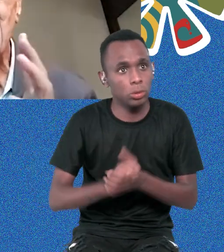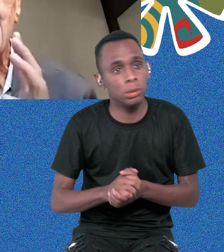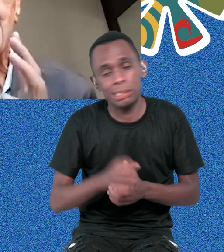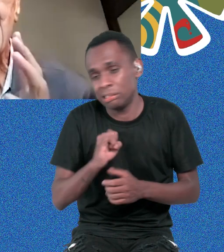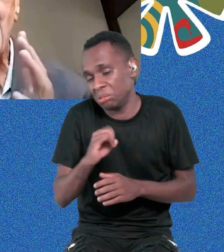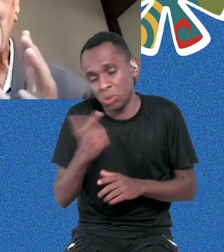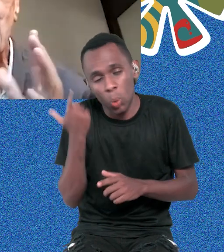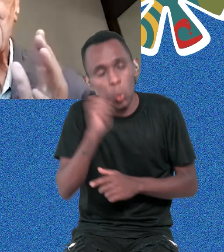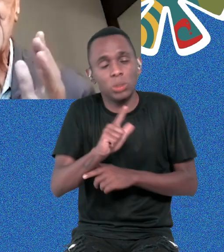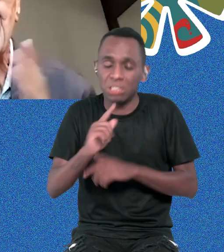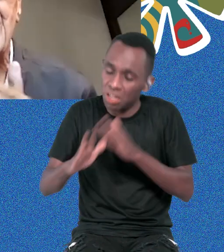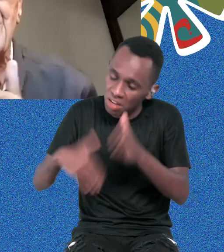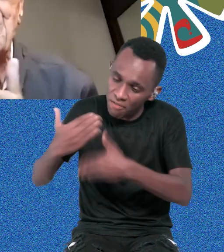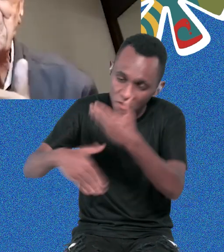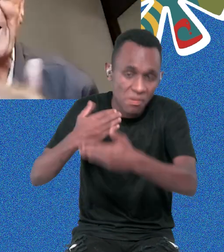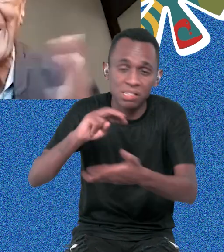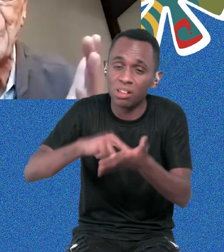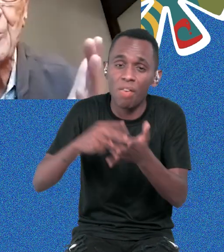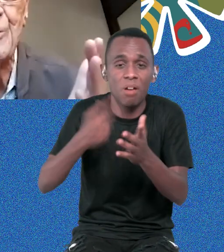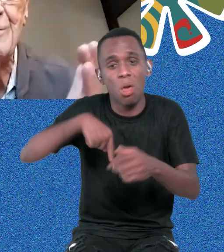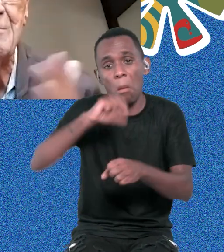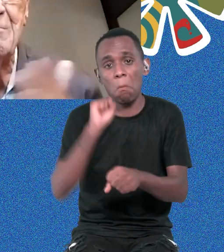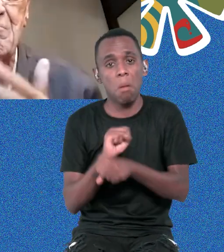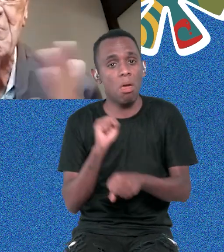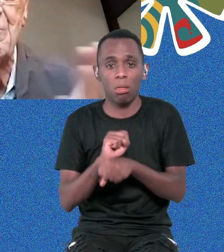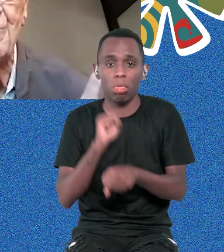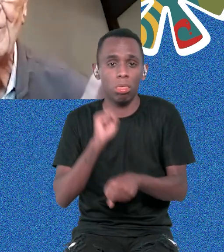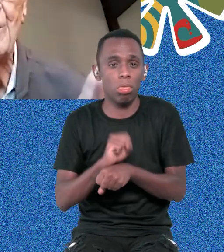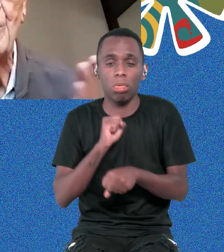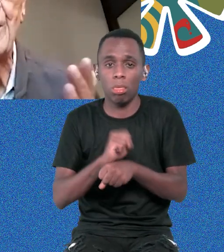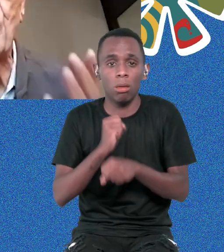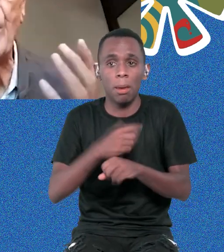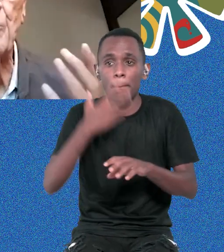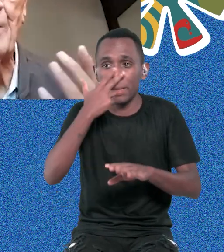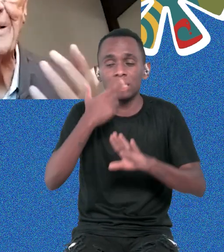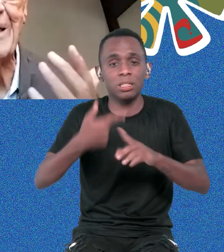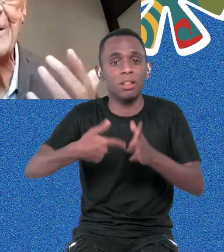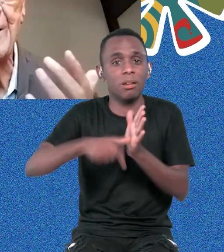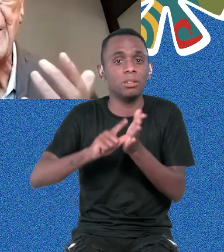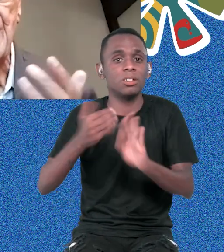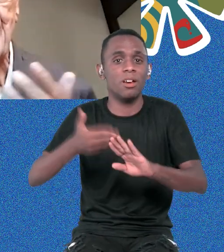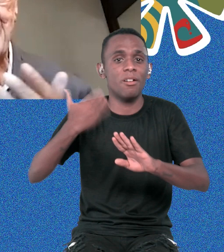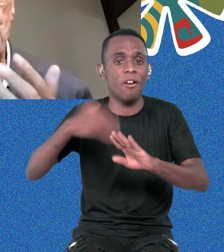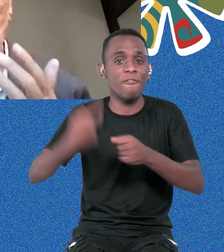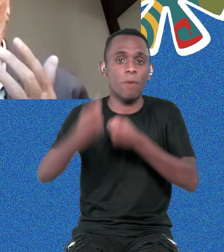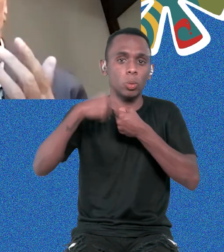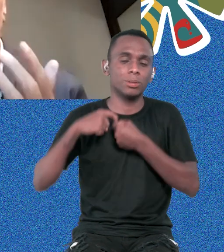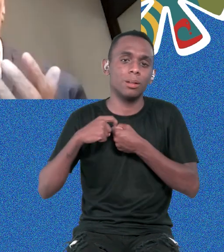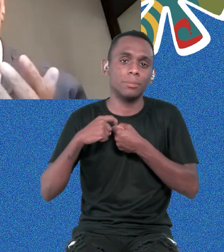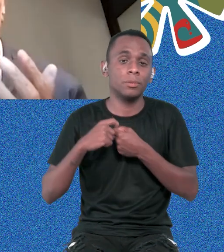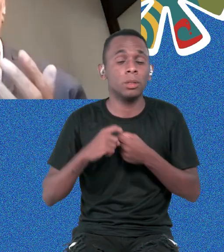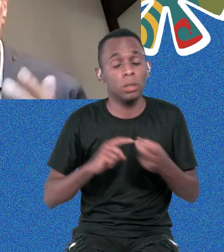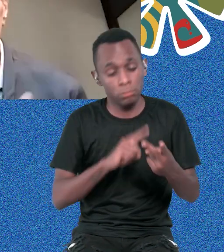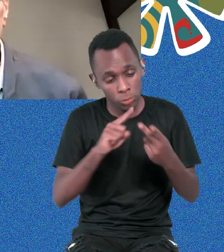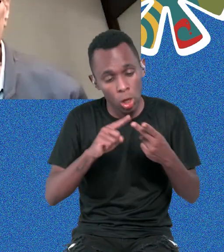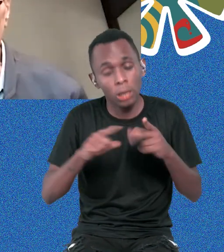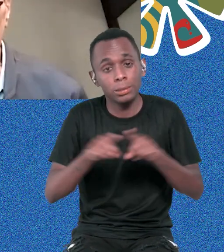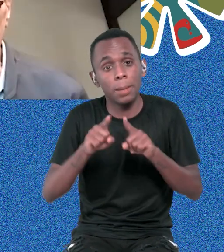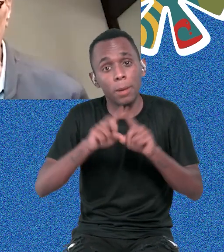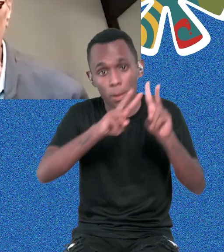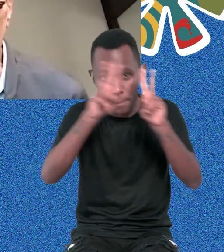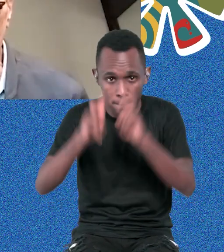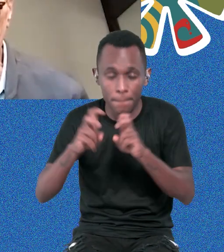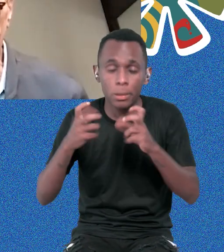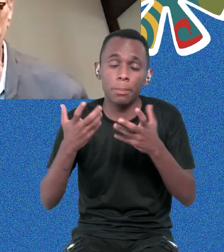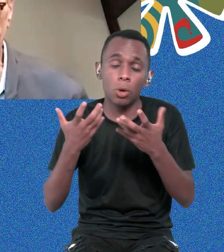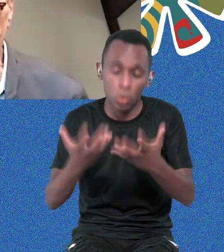ou estaremos parados, recuando para trás. Mas o segundo ponto que queria destacar,